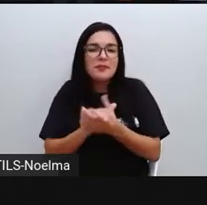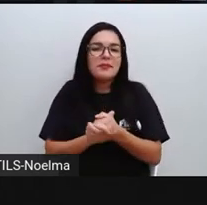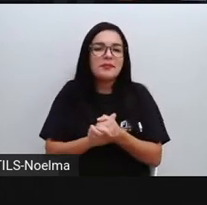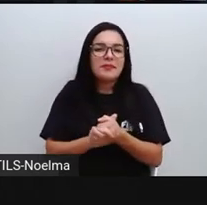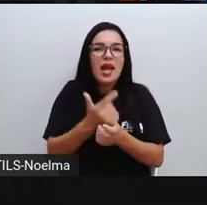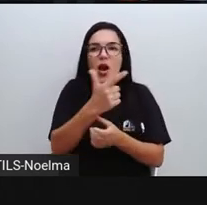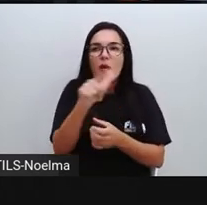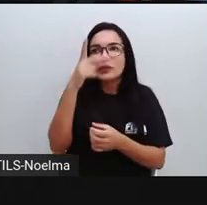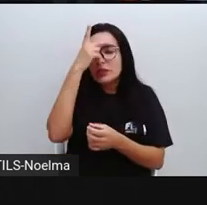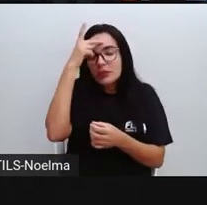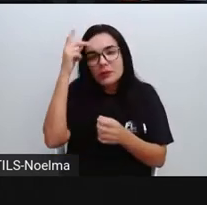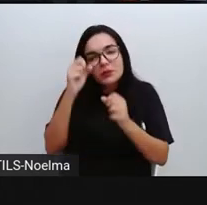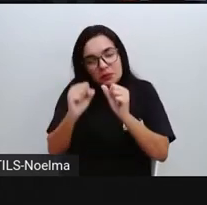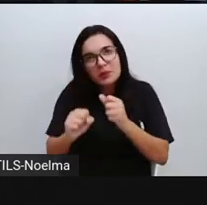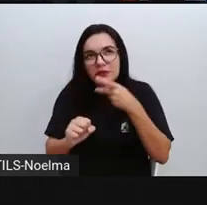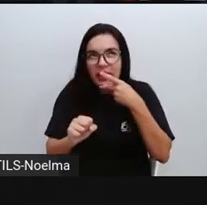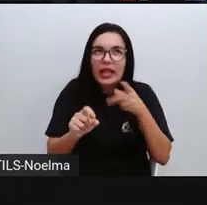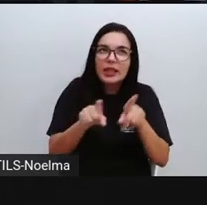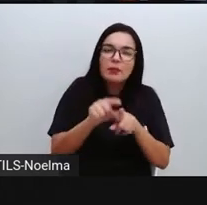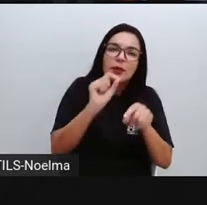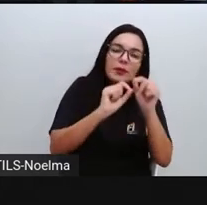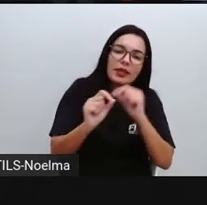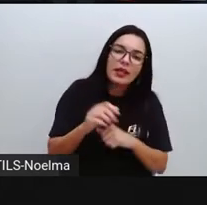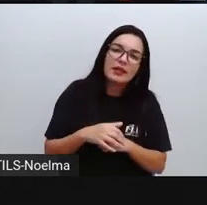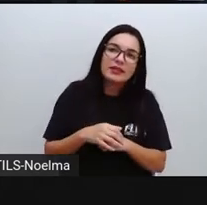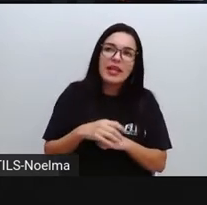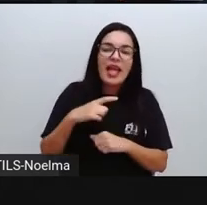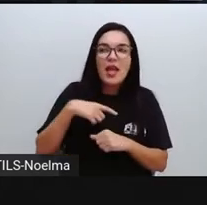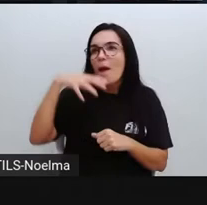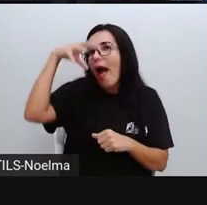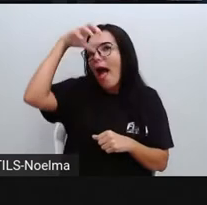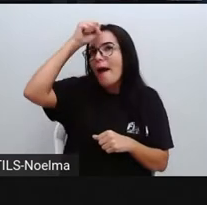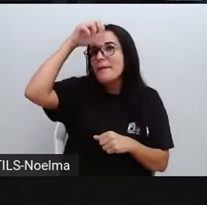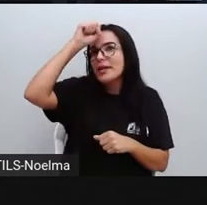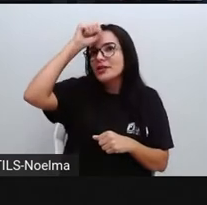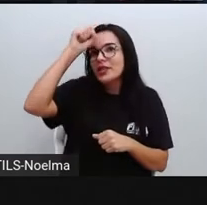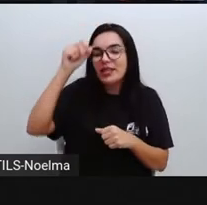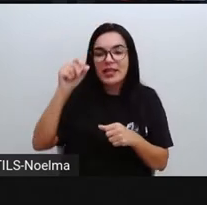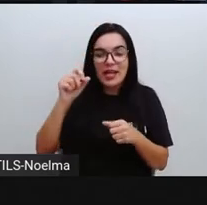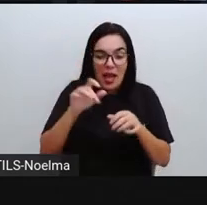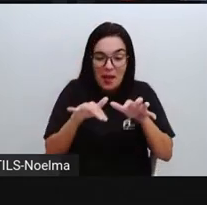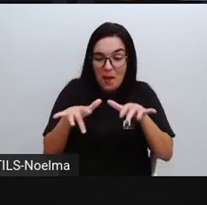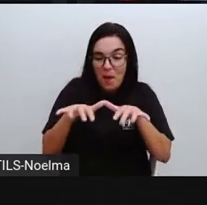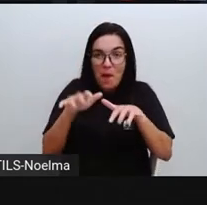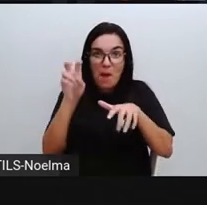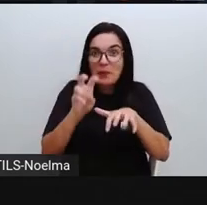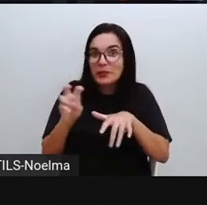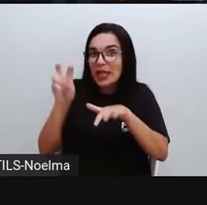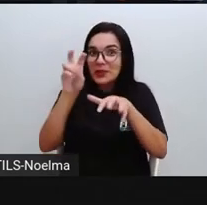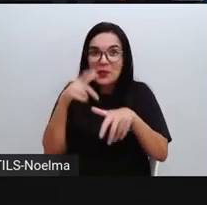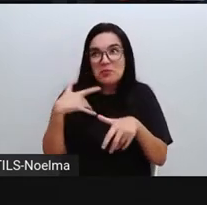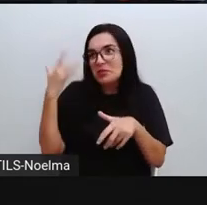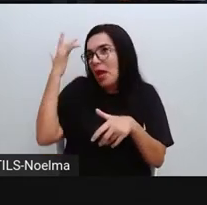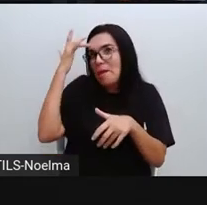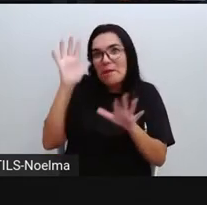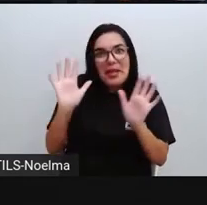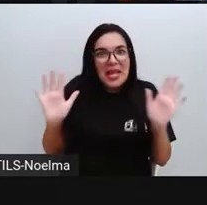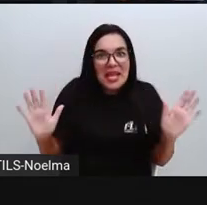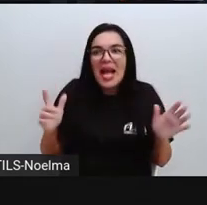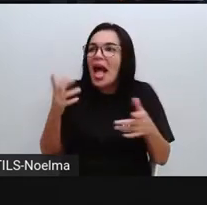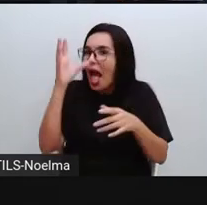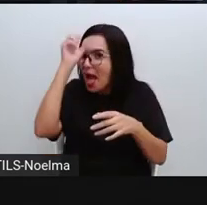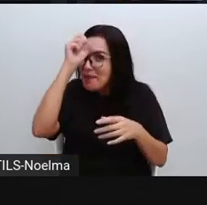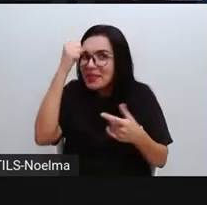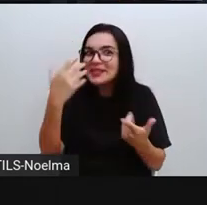Outras pessoas vão falar que, ah, eu aprendi a manusear equipamentos tecnológicos, como